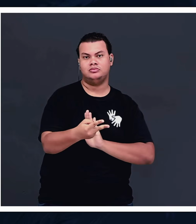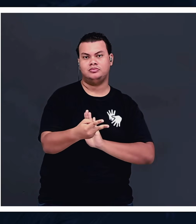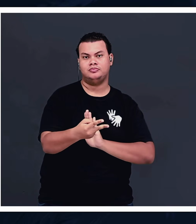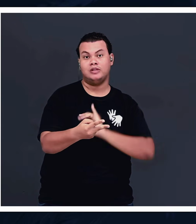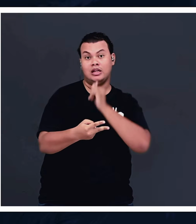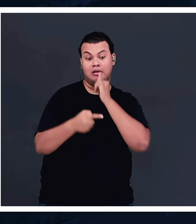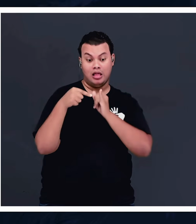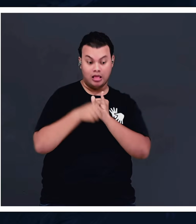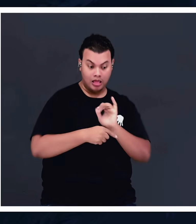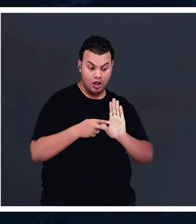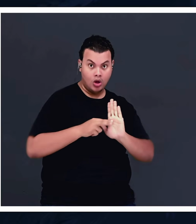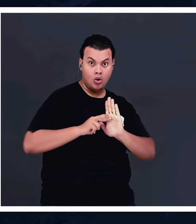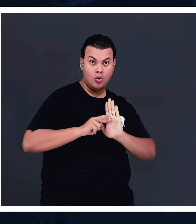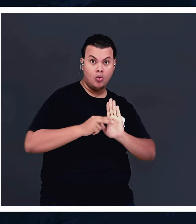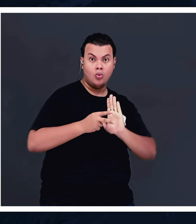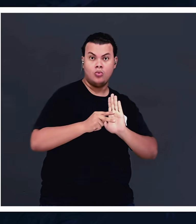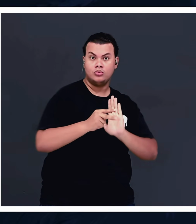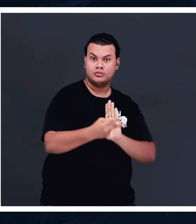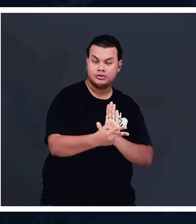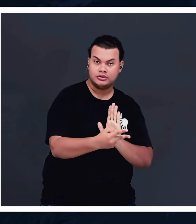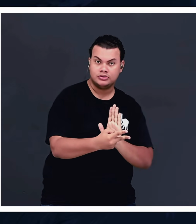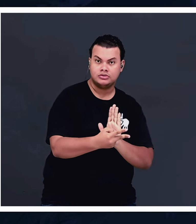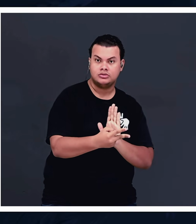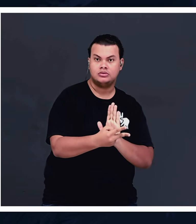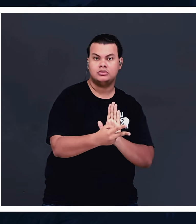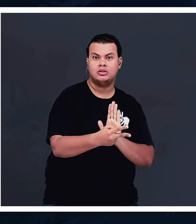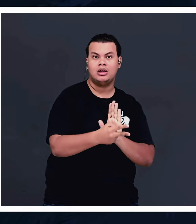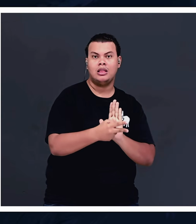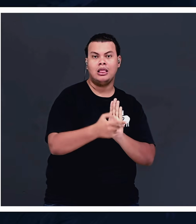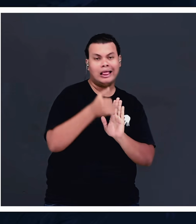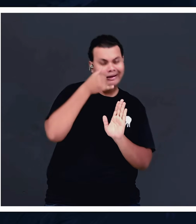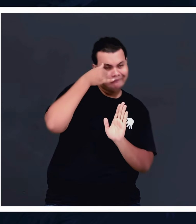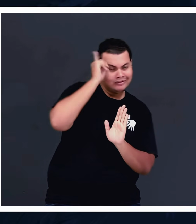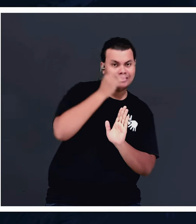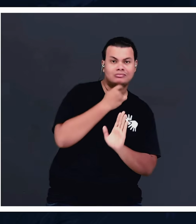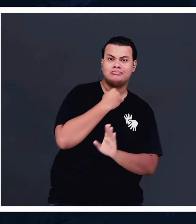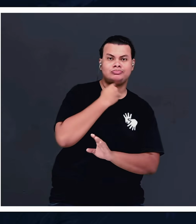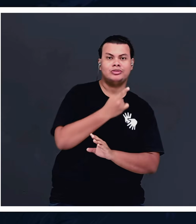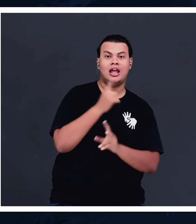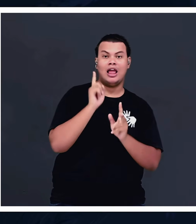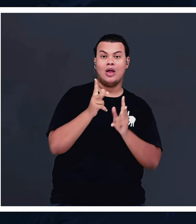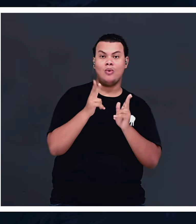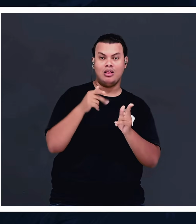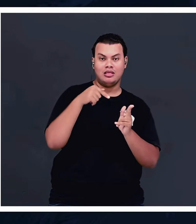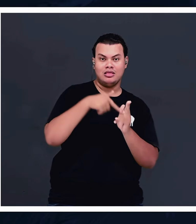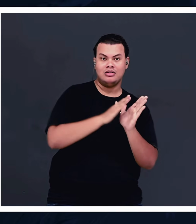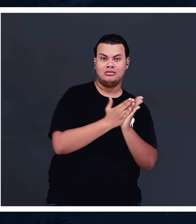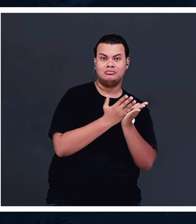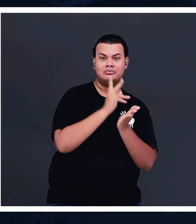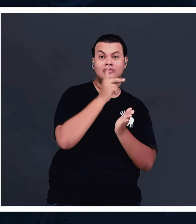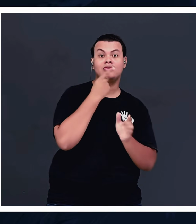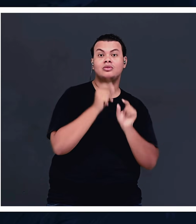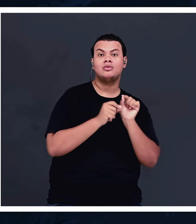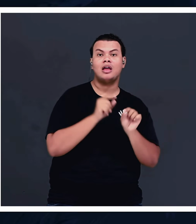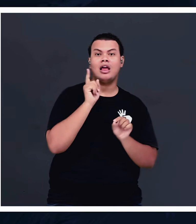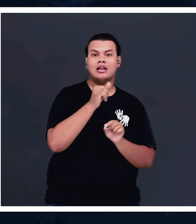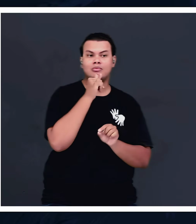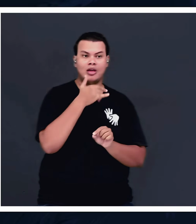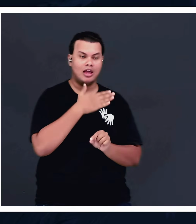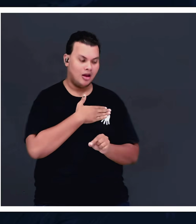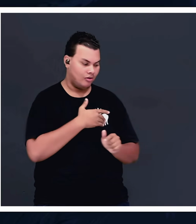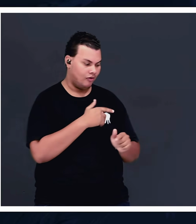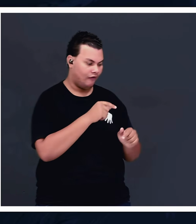Essas consequências, elas são inevitáveis. É o que a palavra de Deus chama de plantio e